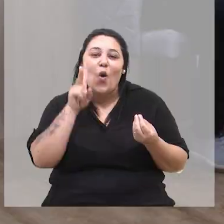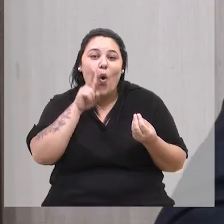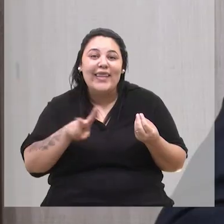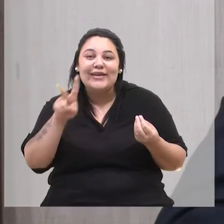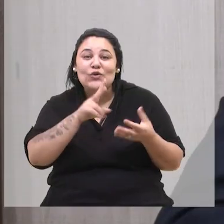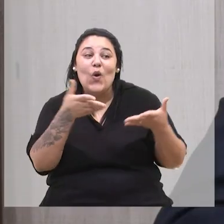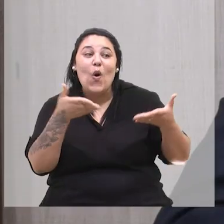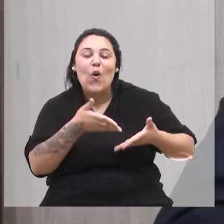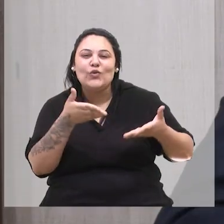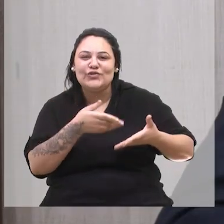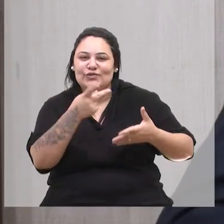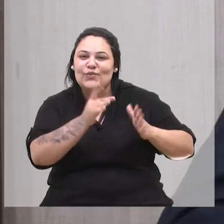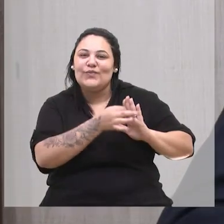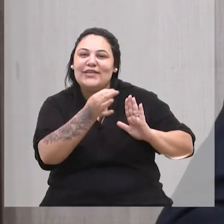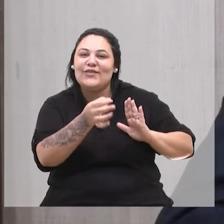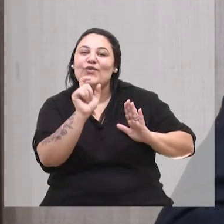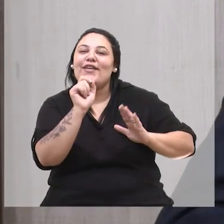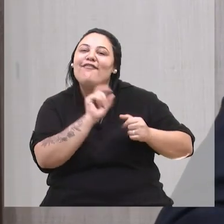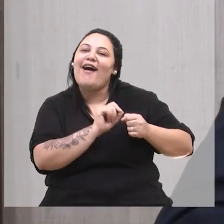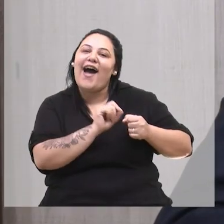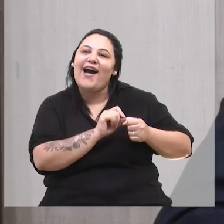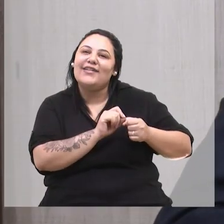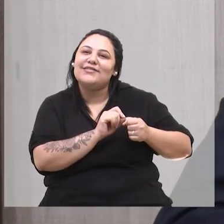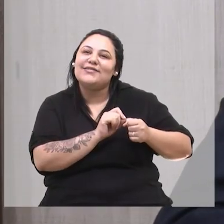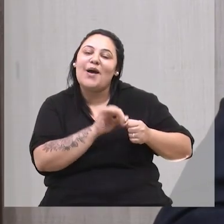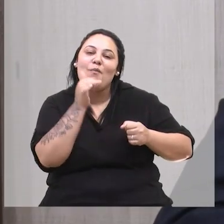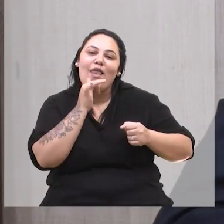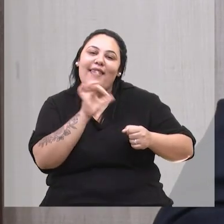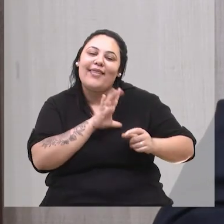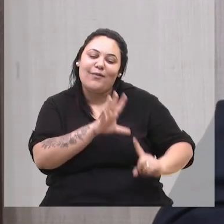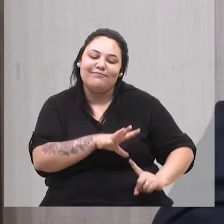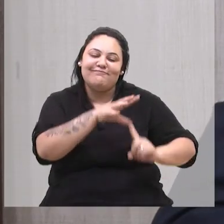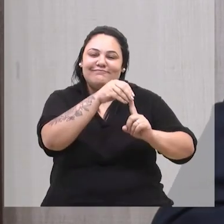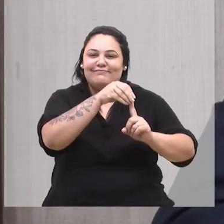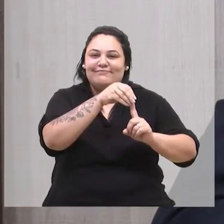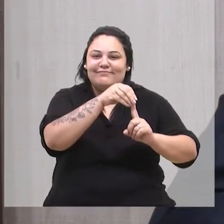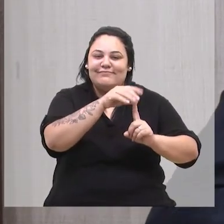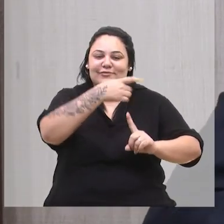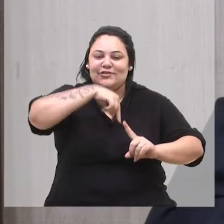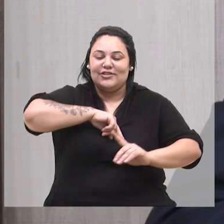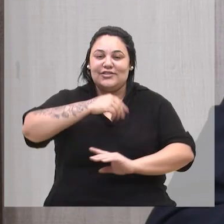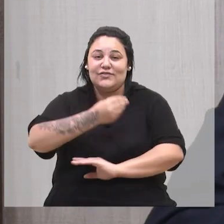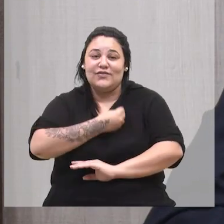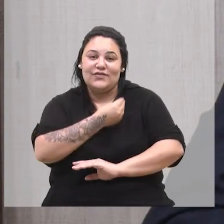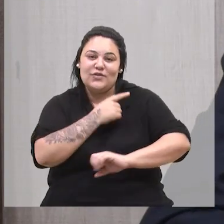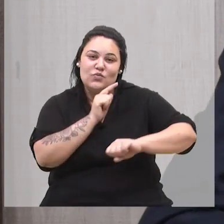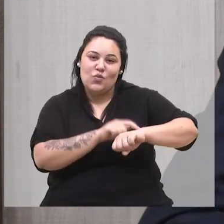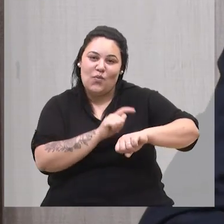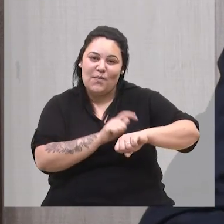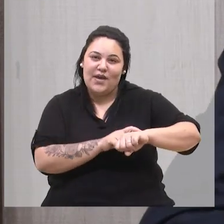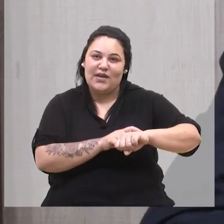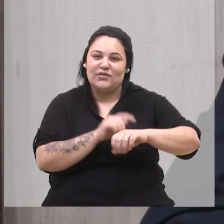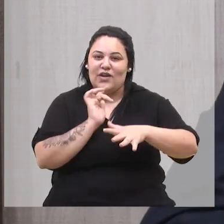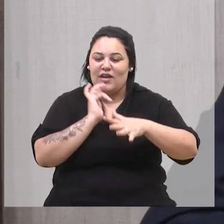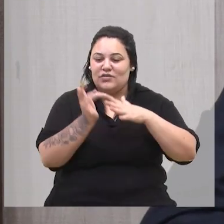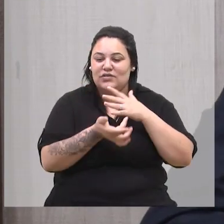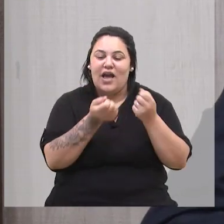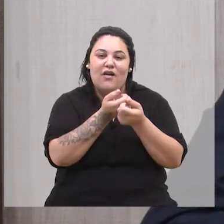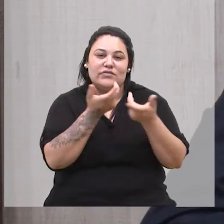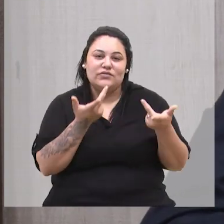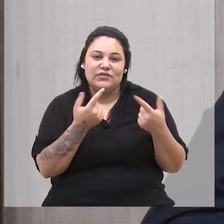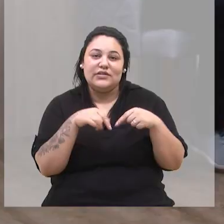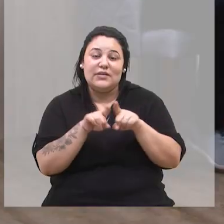cenário atual? O que faz com que as mulheres ganhem destaque? Nós vivemos num momento de ativismo por redes